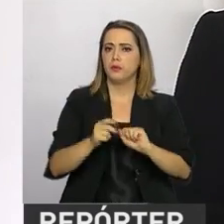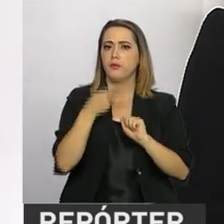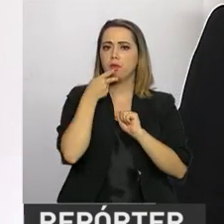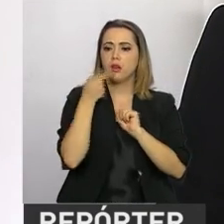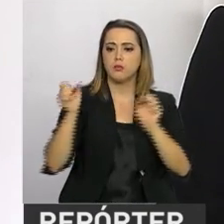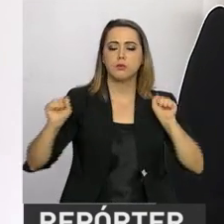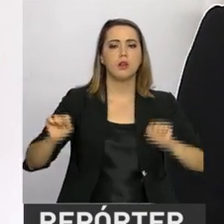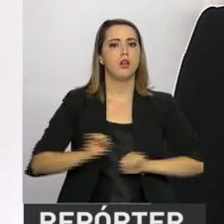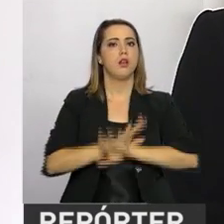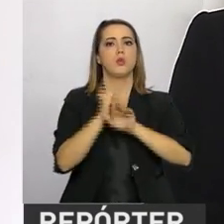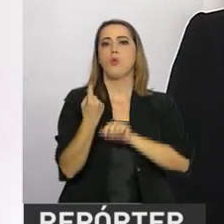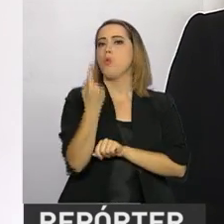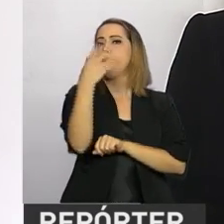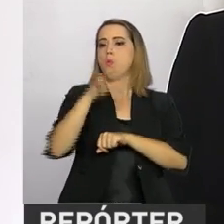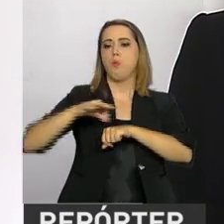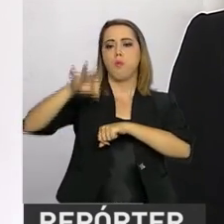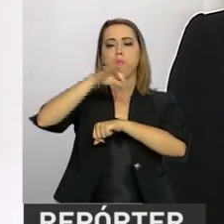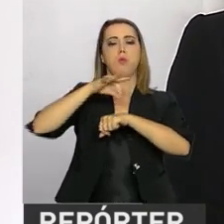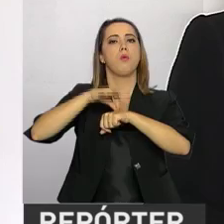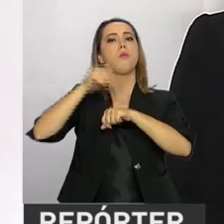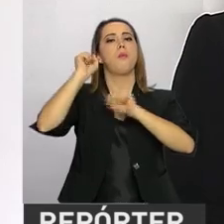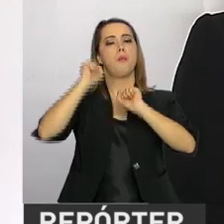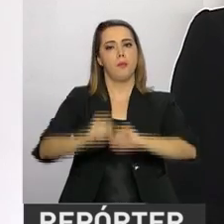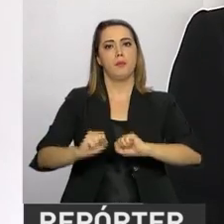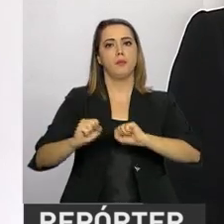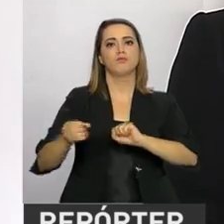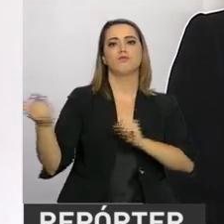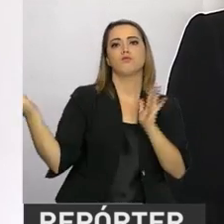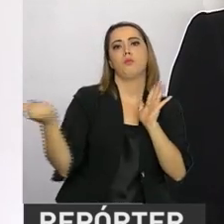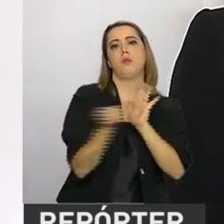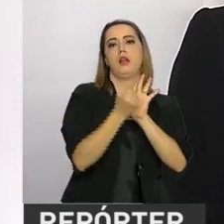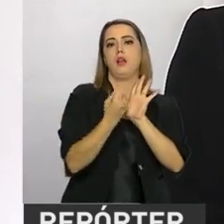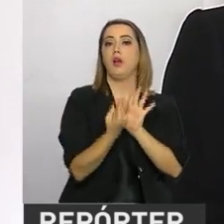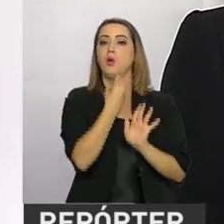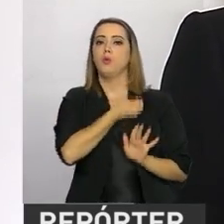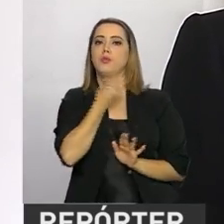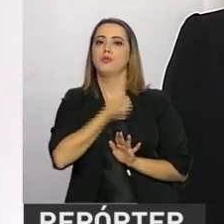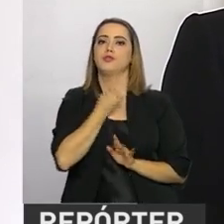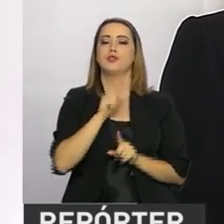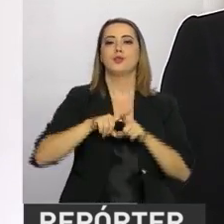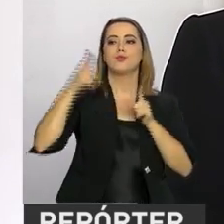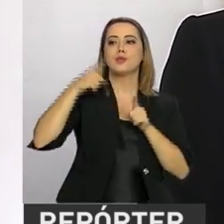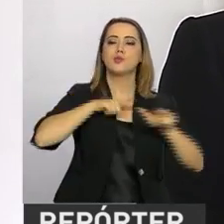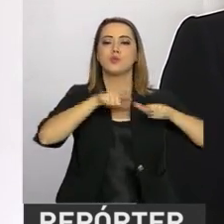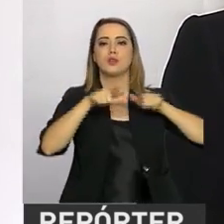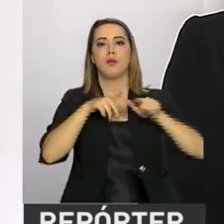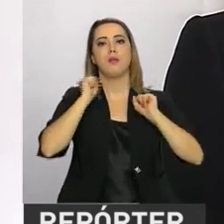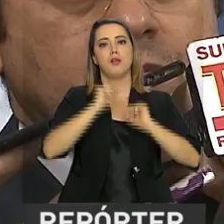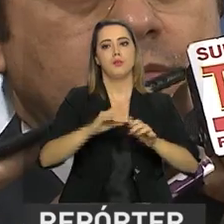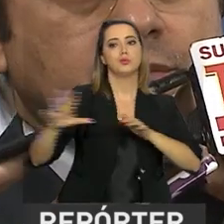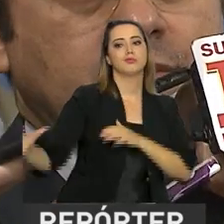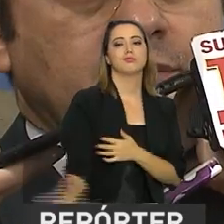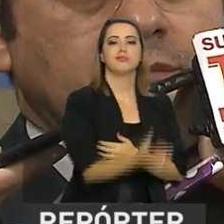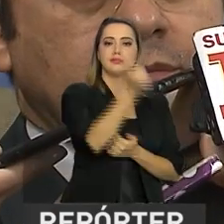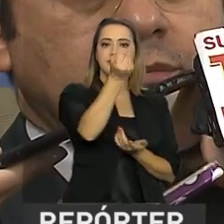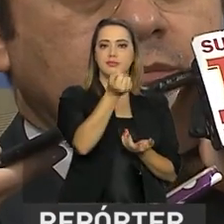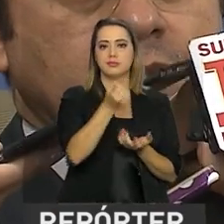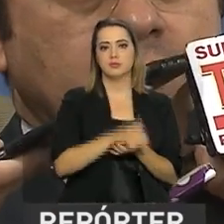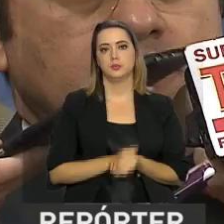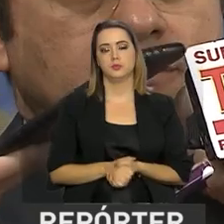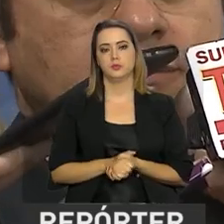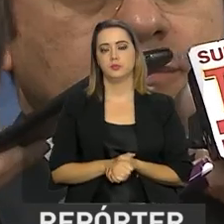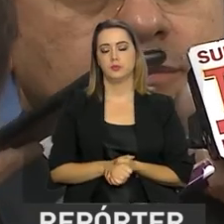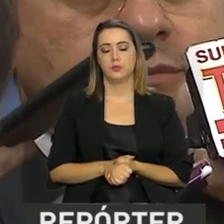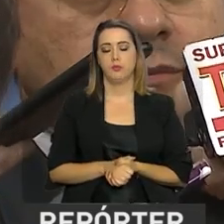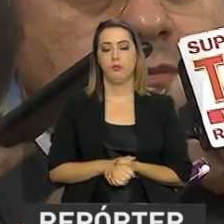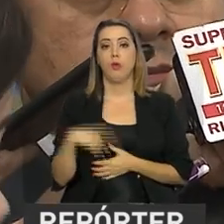pode marcar uma vida, um simples gesto pode salvar. E a ação ainda vai contar com uma mobilização nacional. Nós queremos que